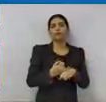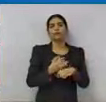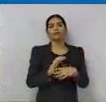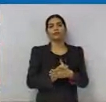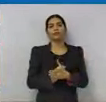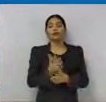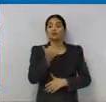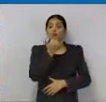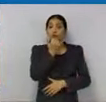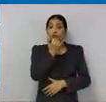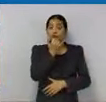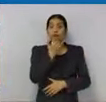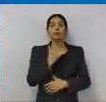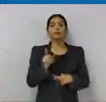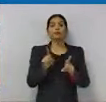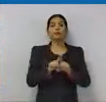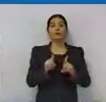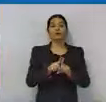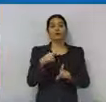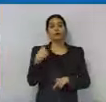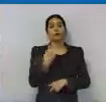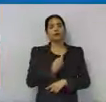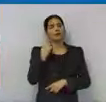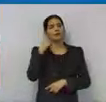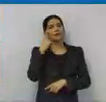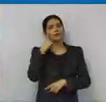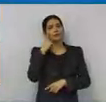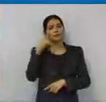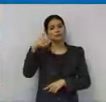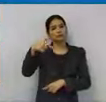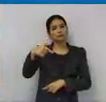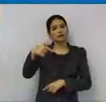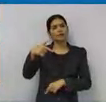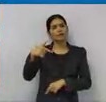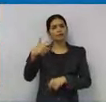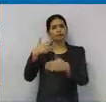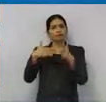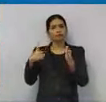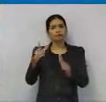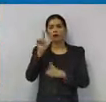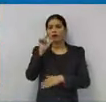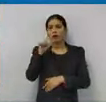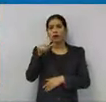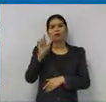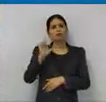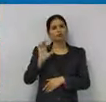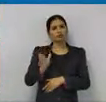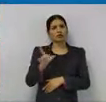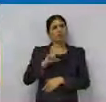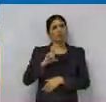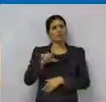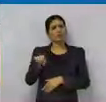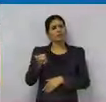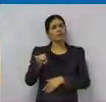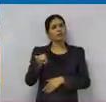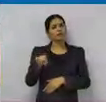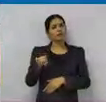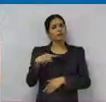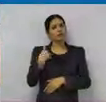a recuperação estrutural, e revitalização de outros 7 reservatórios elevados já existentes,